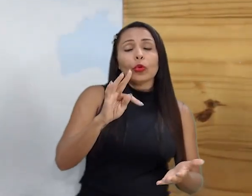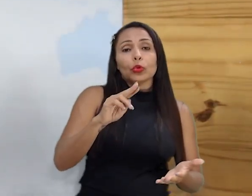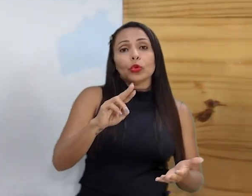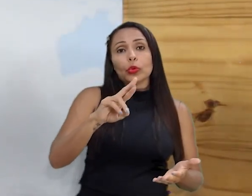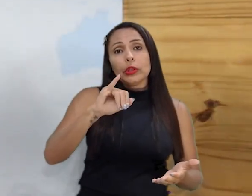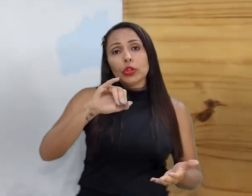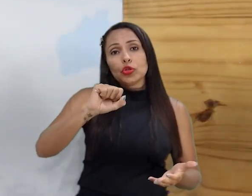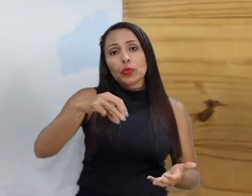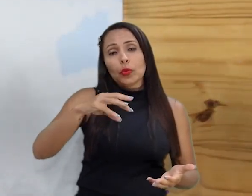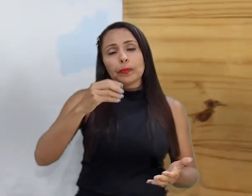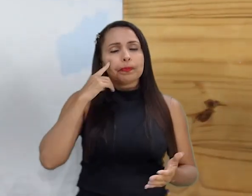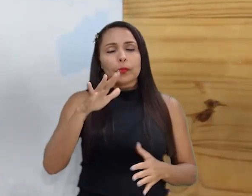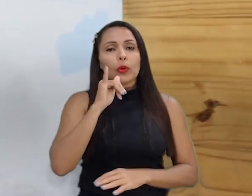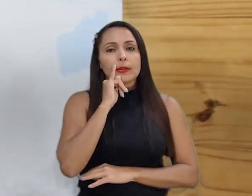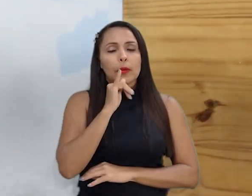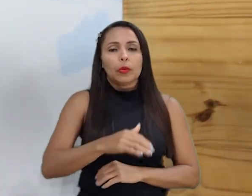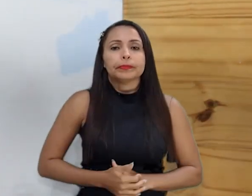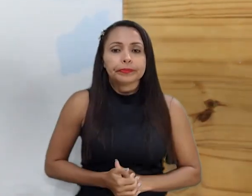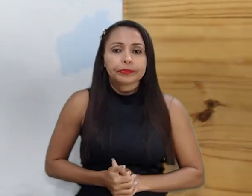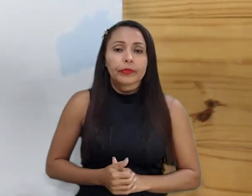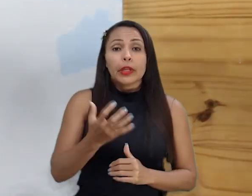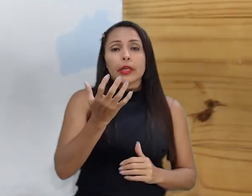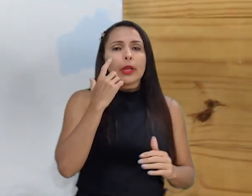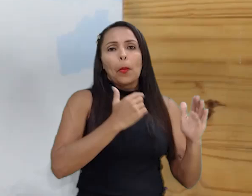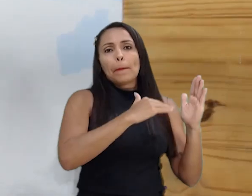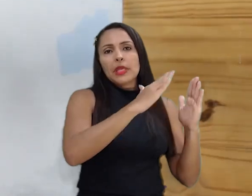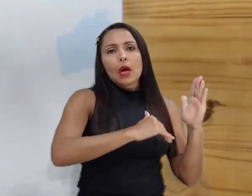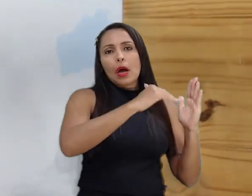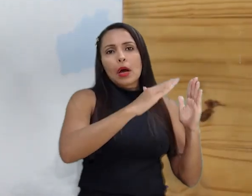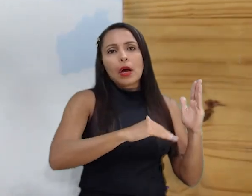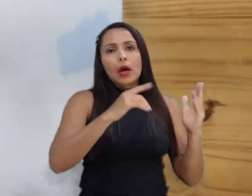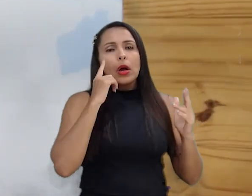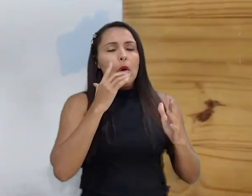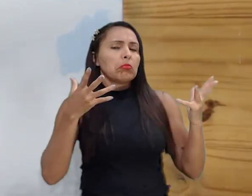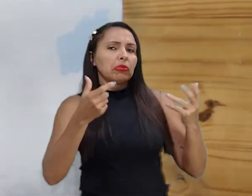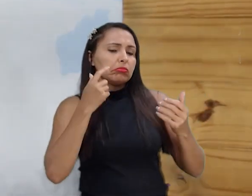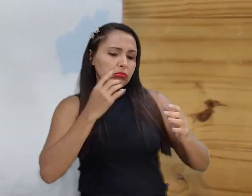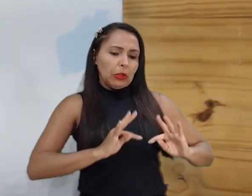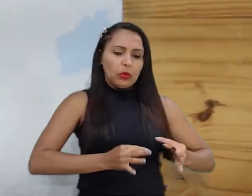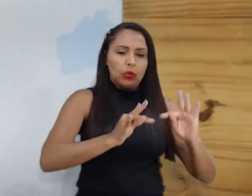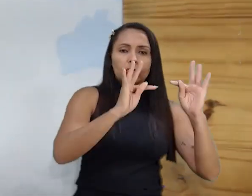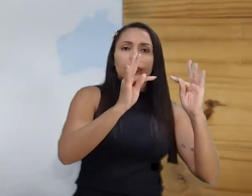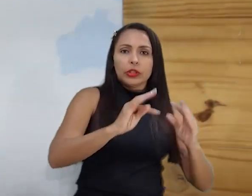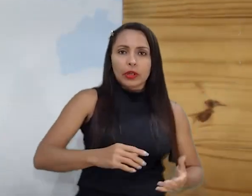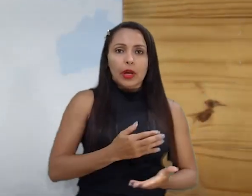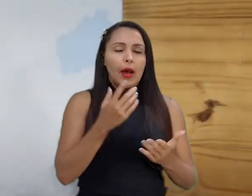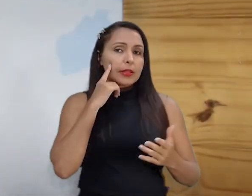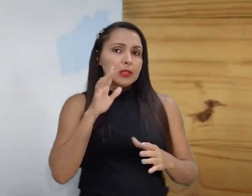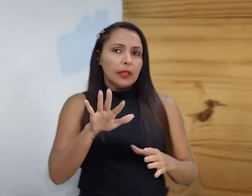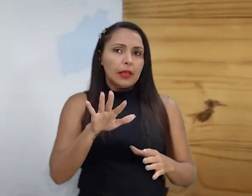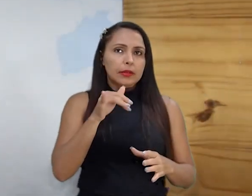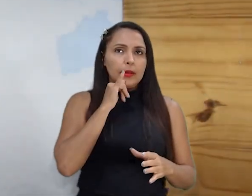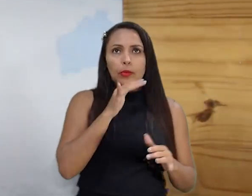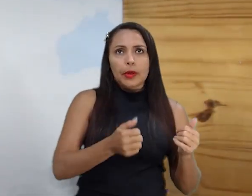movimento. Por exemplo, queriam pintar uma obra que mostrasse tecnologia, seria um carro. Não